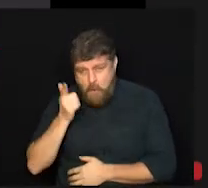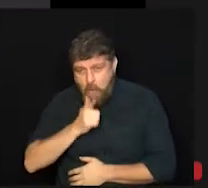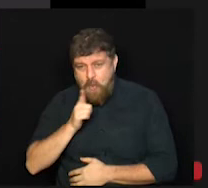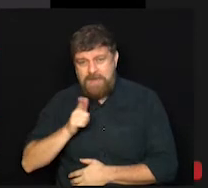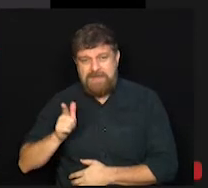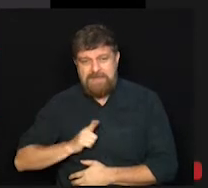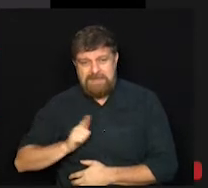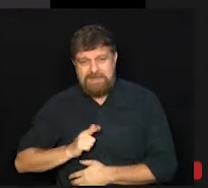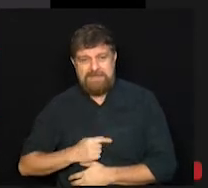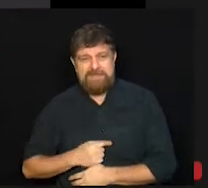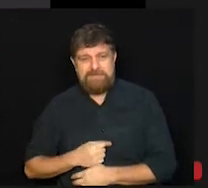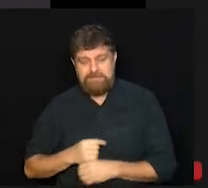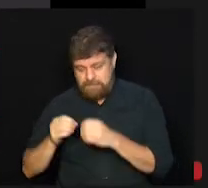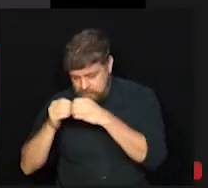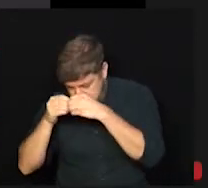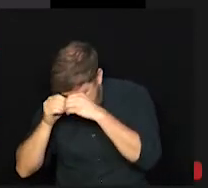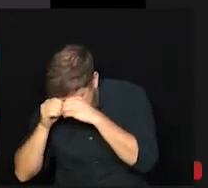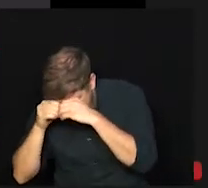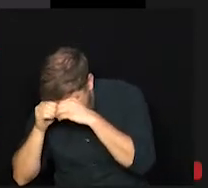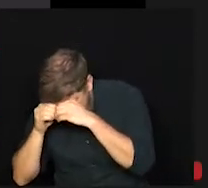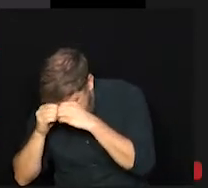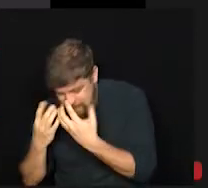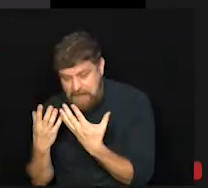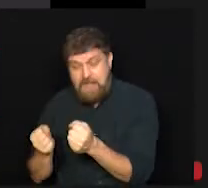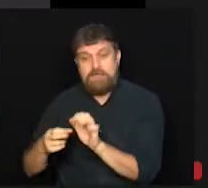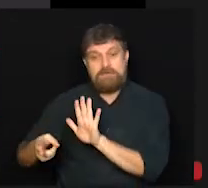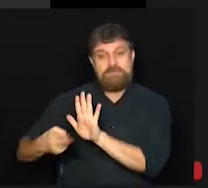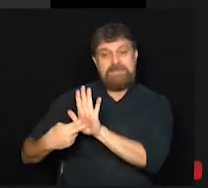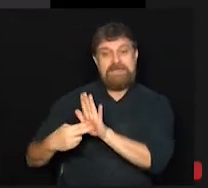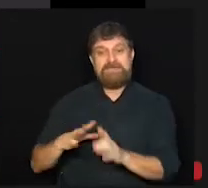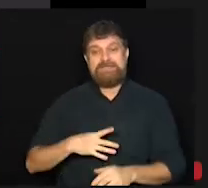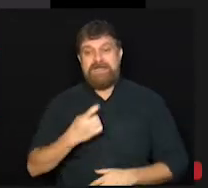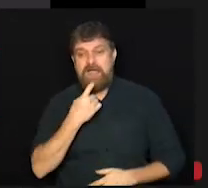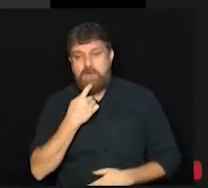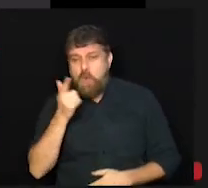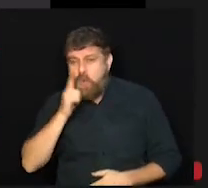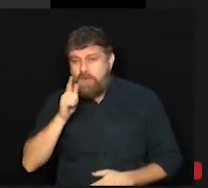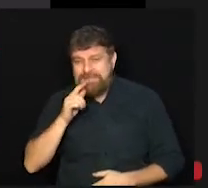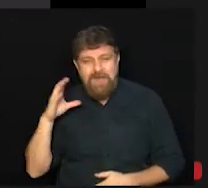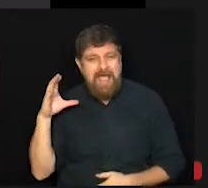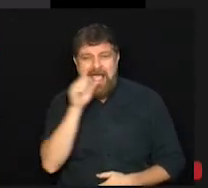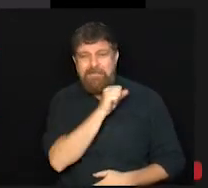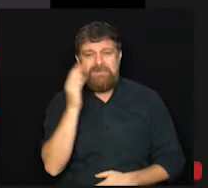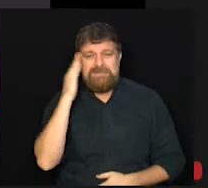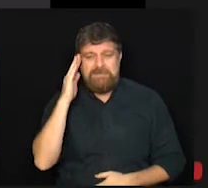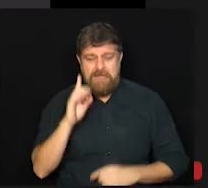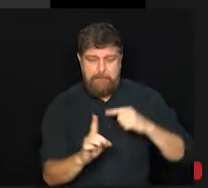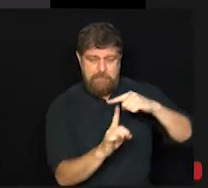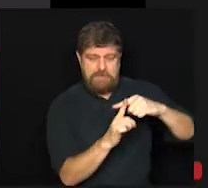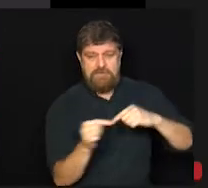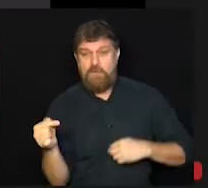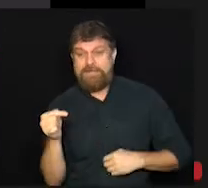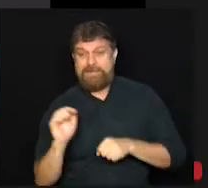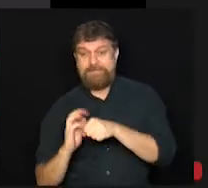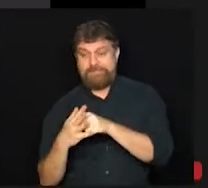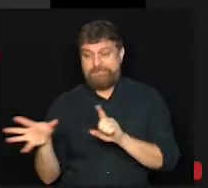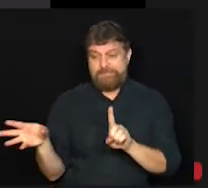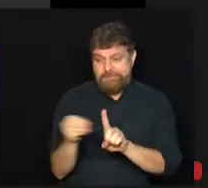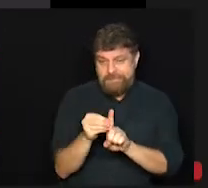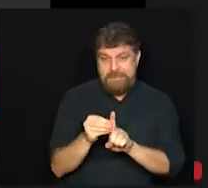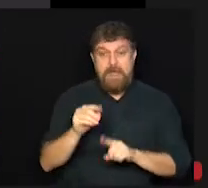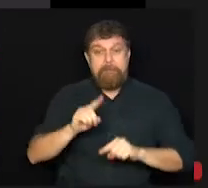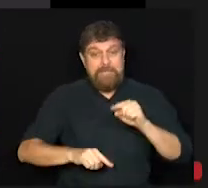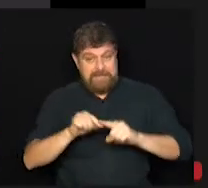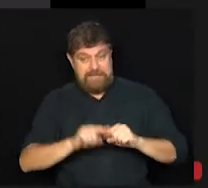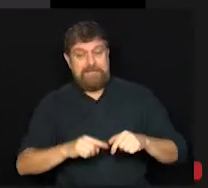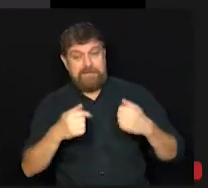de que os laboratórios de pesquisa assumissem fez com que Campinas tivesse rapidamente o acesso aos testes do ponto de vista técnico, mas precisava do material.